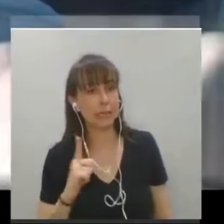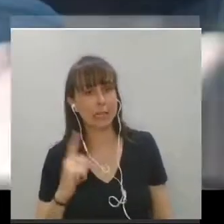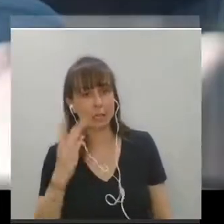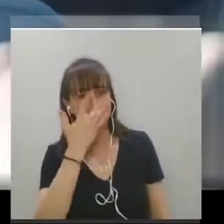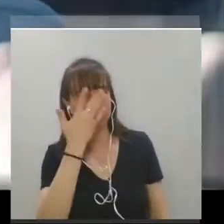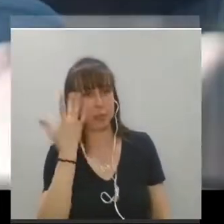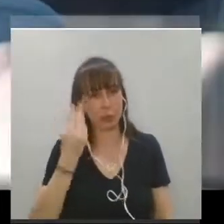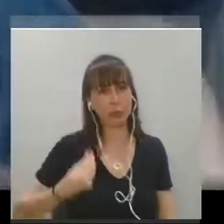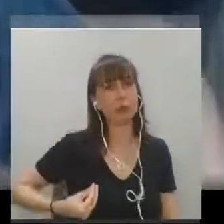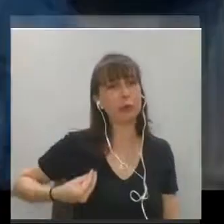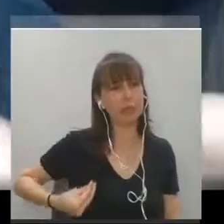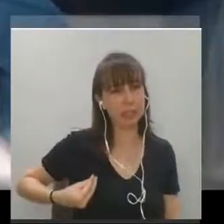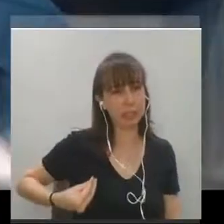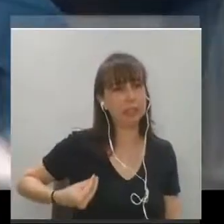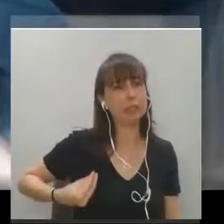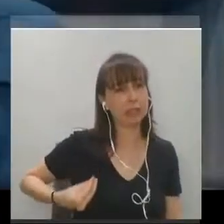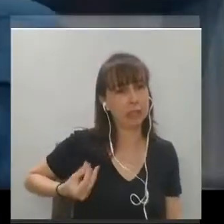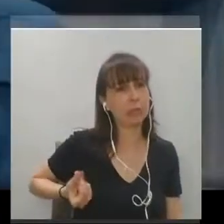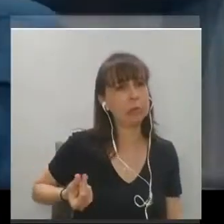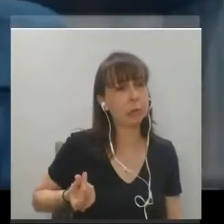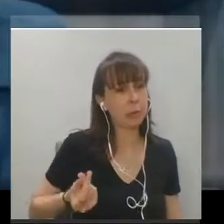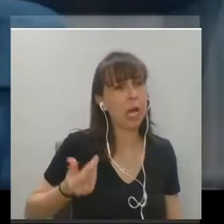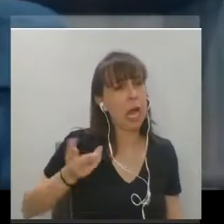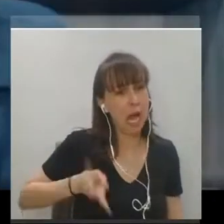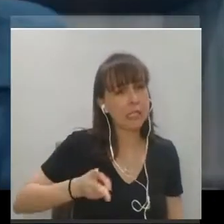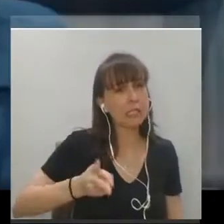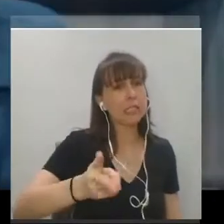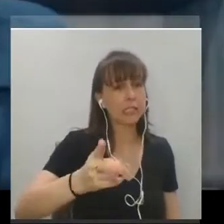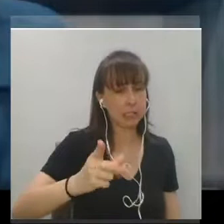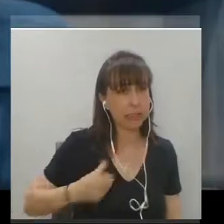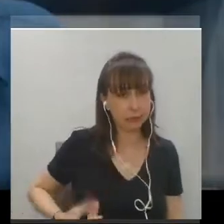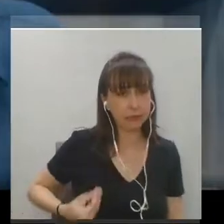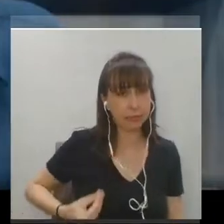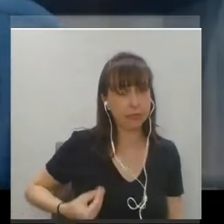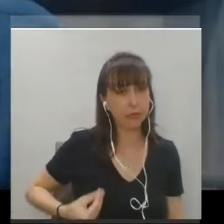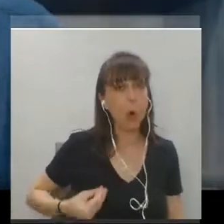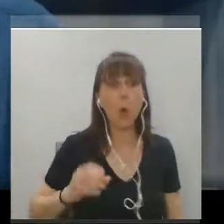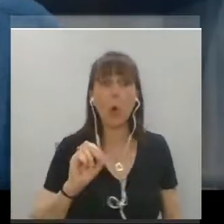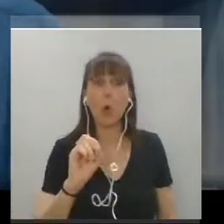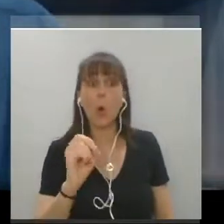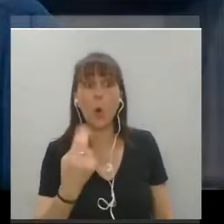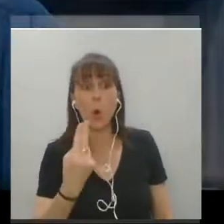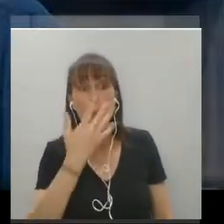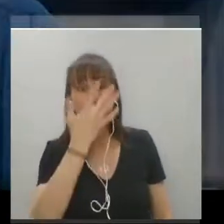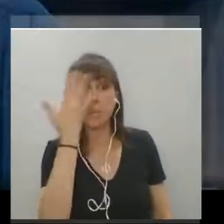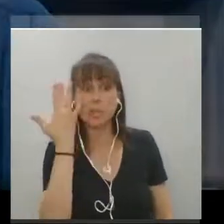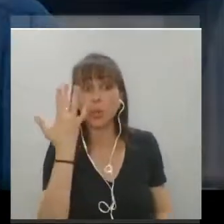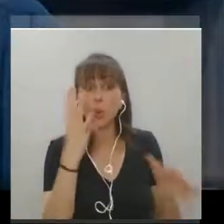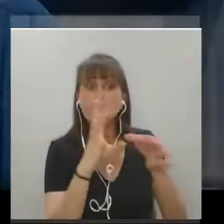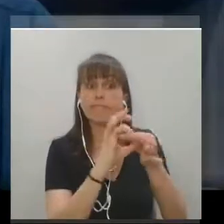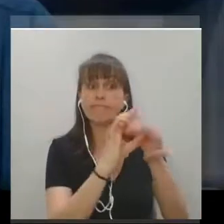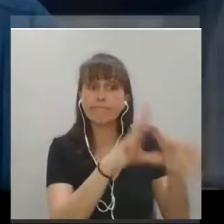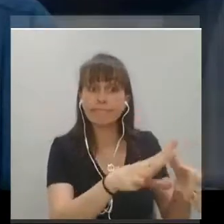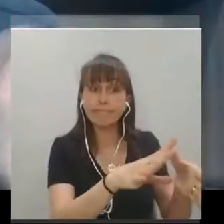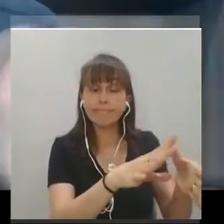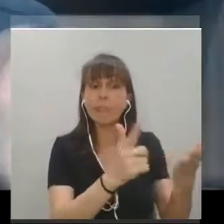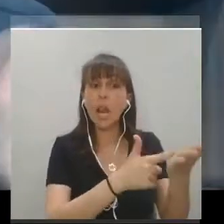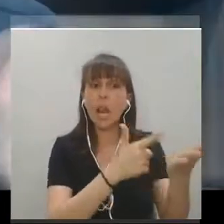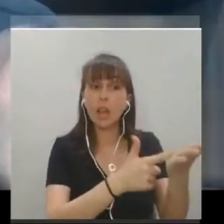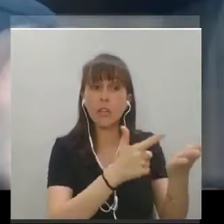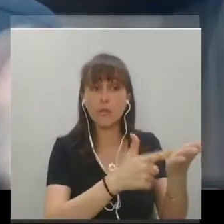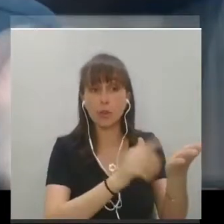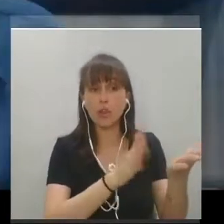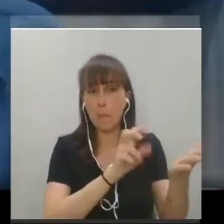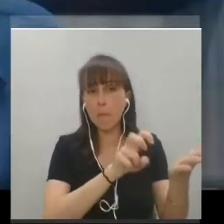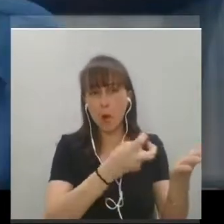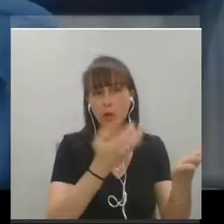e podem nos apresentar as informações, conversar com a gente, ou elas deixaram obras escritas. São as duas alternativas,